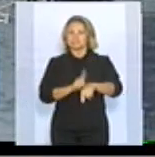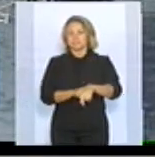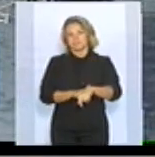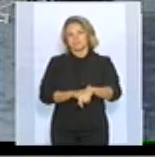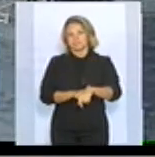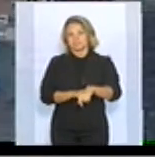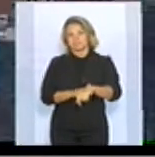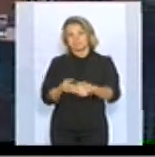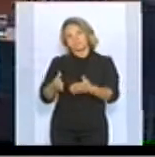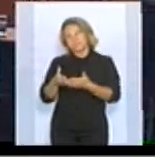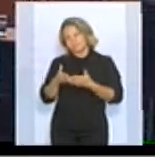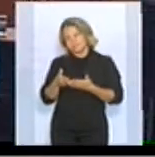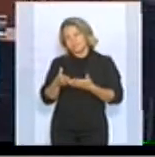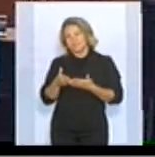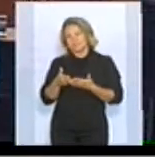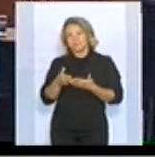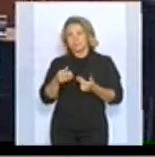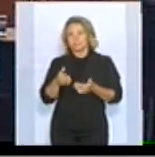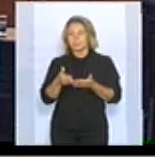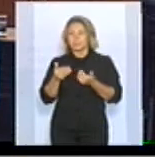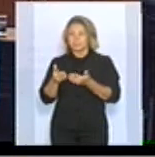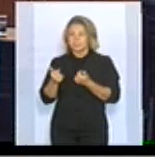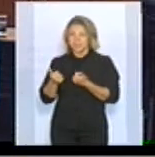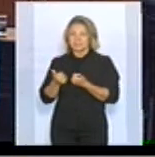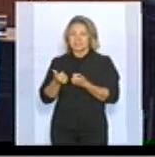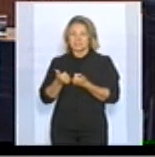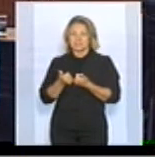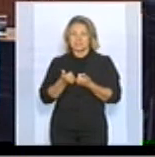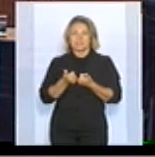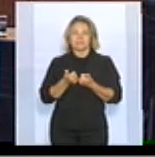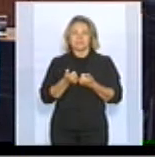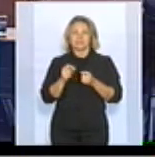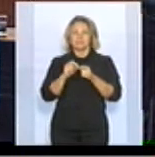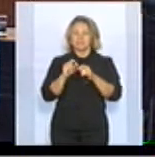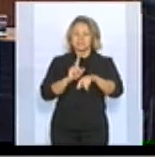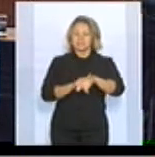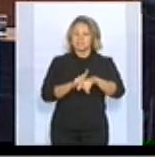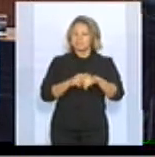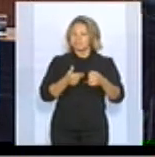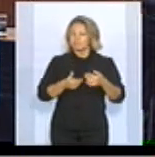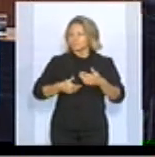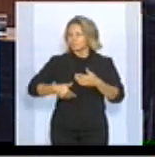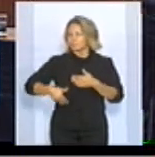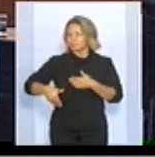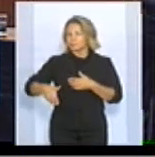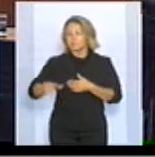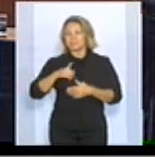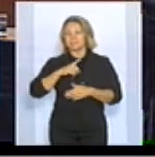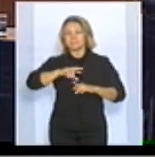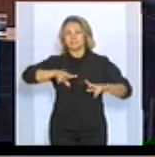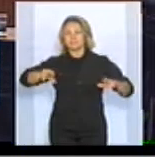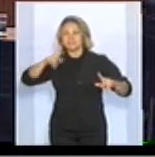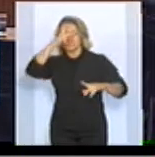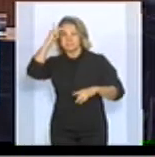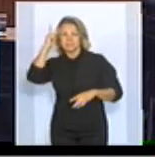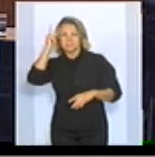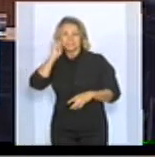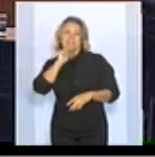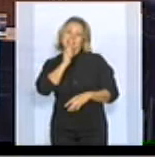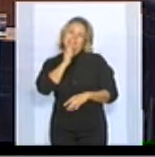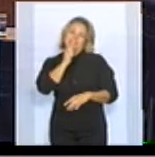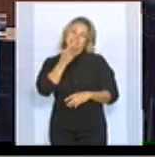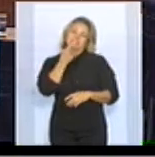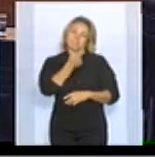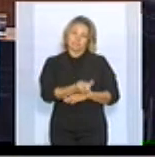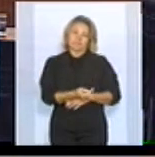Certo. Então, eu pediria que o Vassilio cumprisse esse cronograma, porque nós temos vários ainda para ouvirmos, né? Perfeito. Sorte